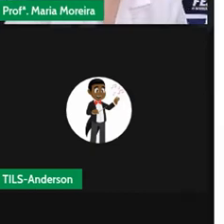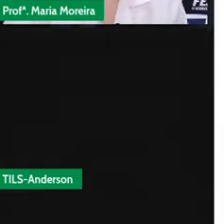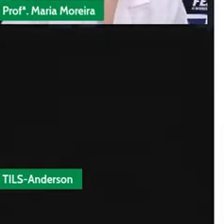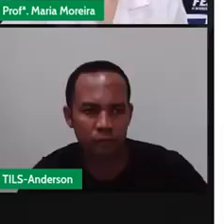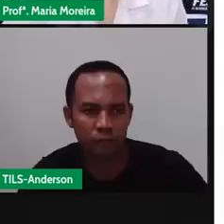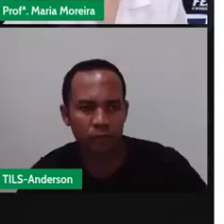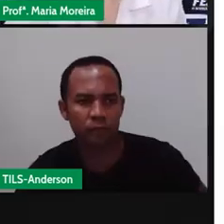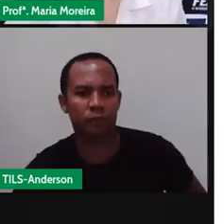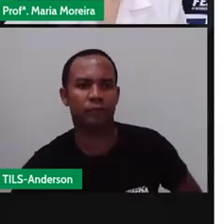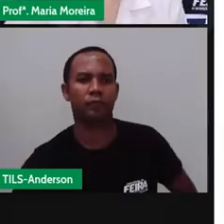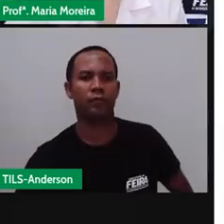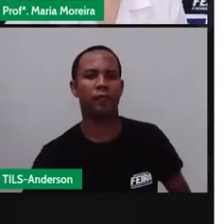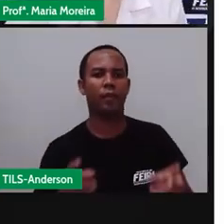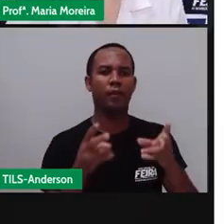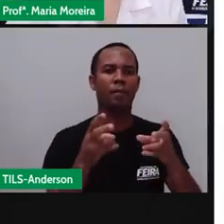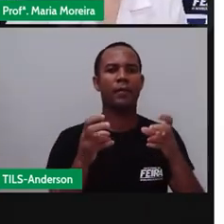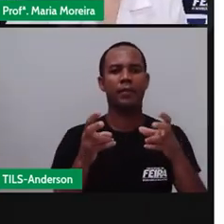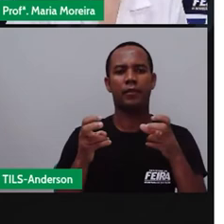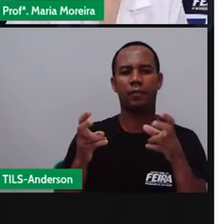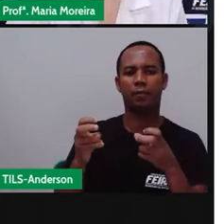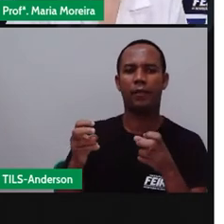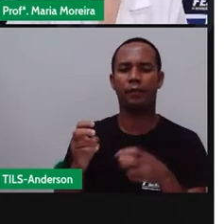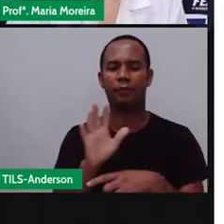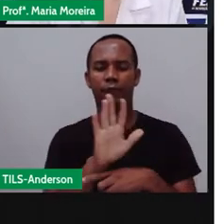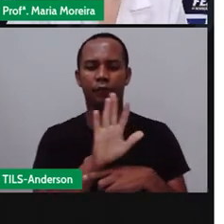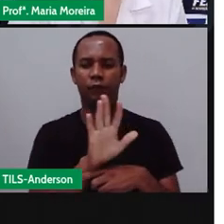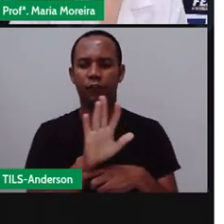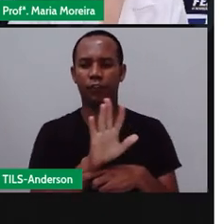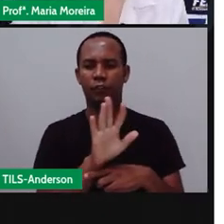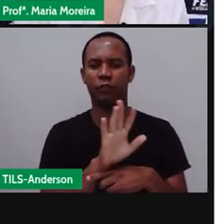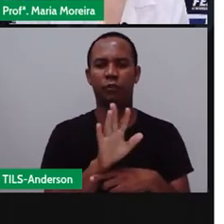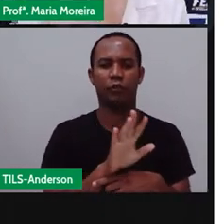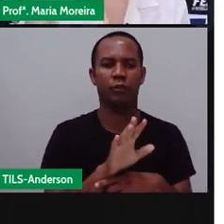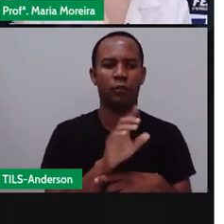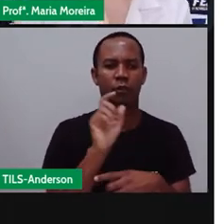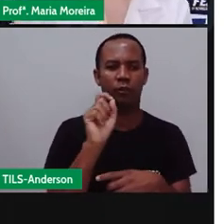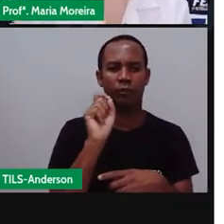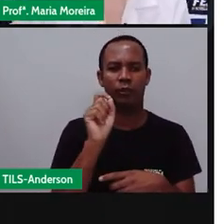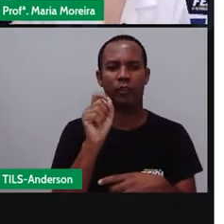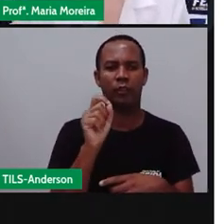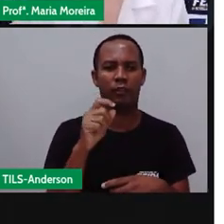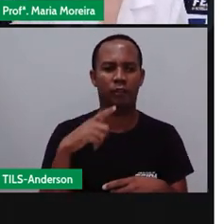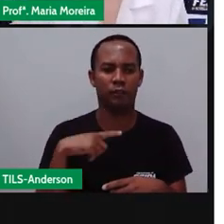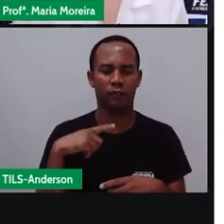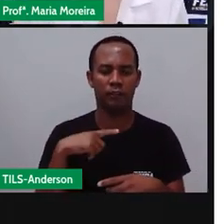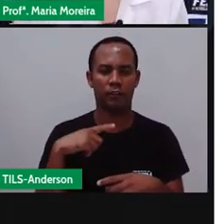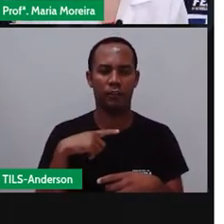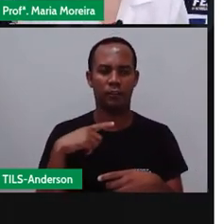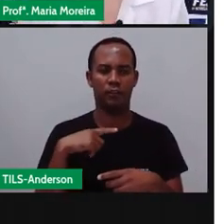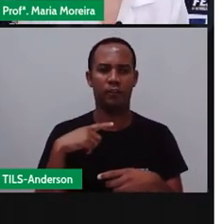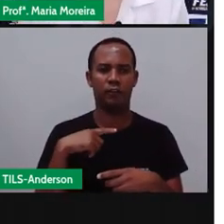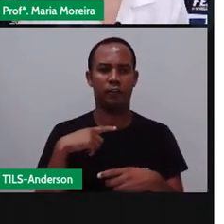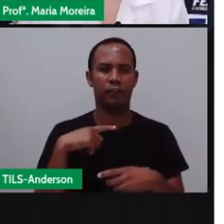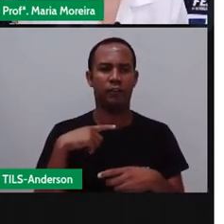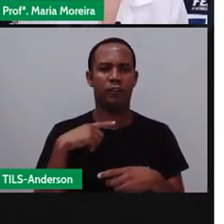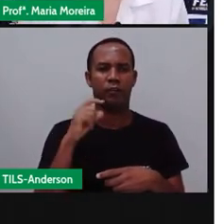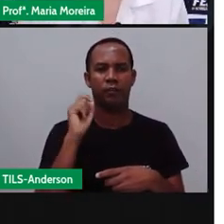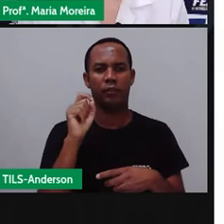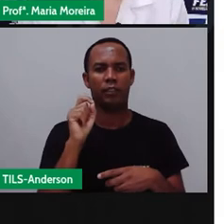vocês. E aí perceberam, né, que no vídeo de vocês, no vídeo que a Pró passou para vocês,